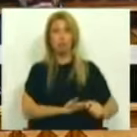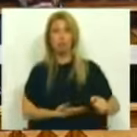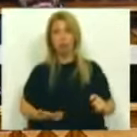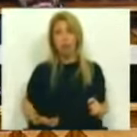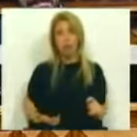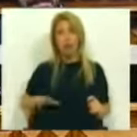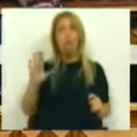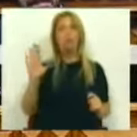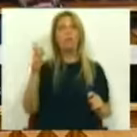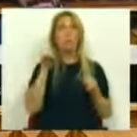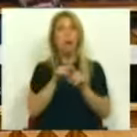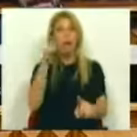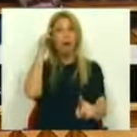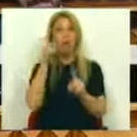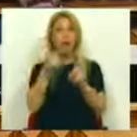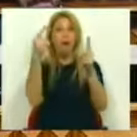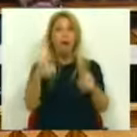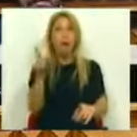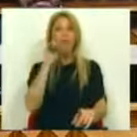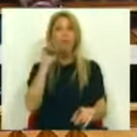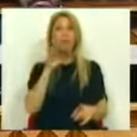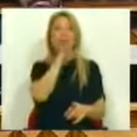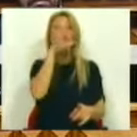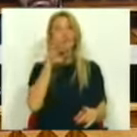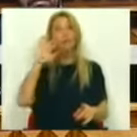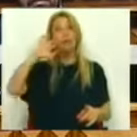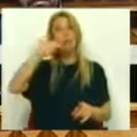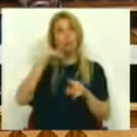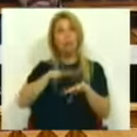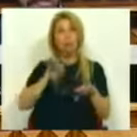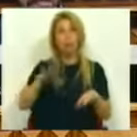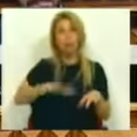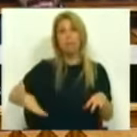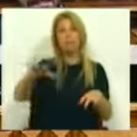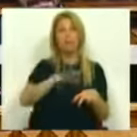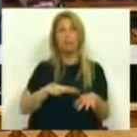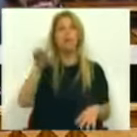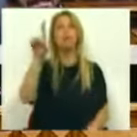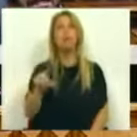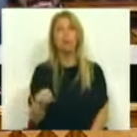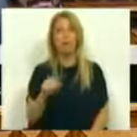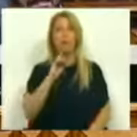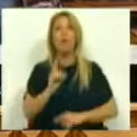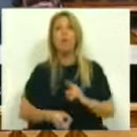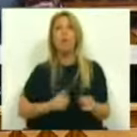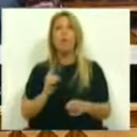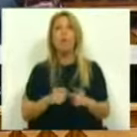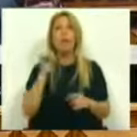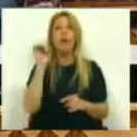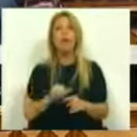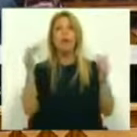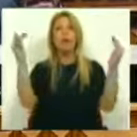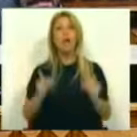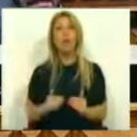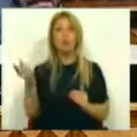que visam proteger mais as famílias que são afetadas por esta situação e também naquilo que toca à redução do